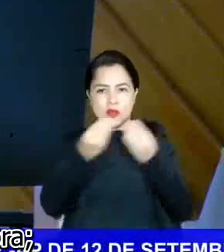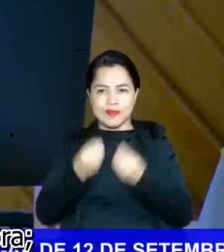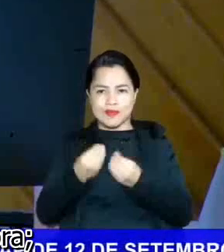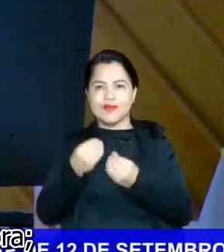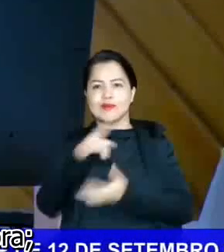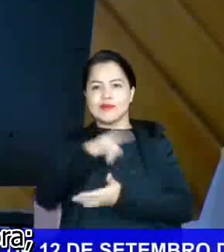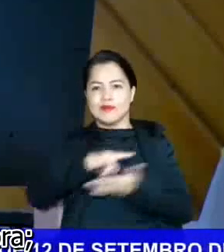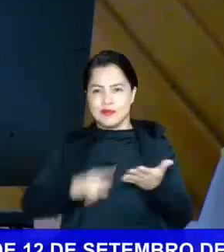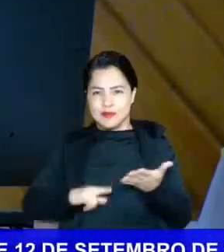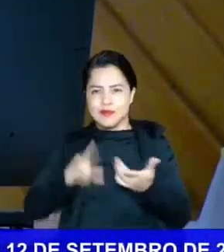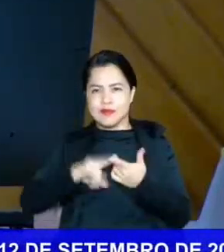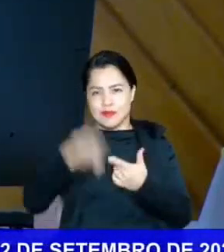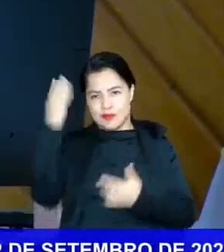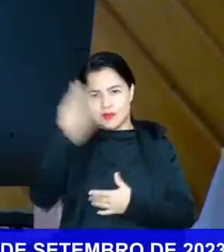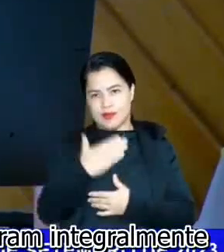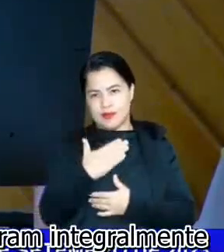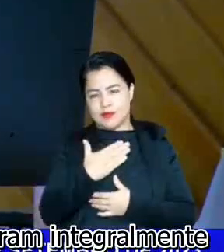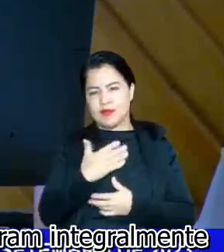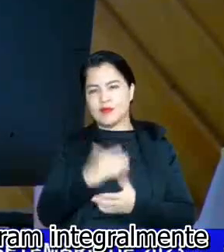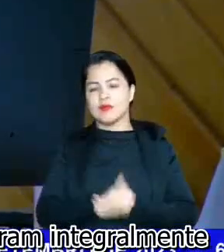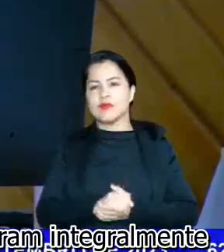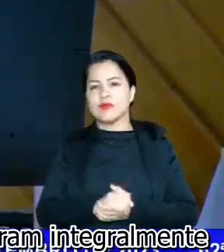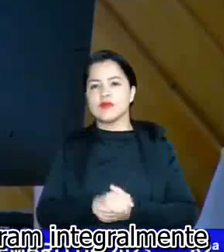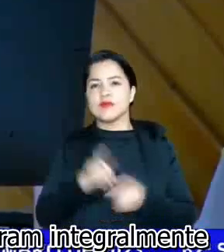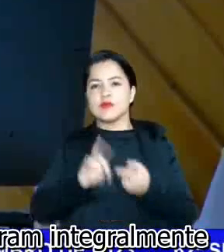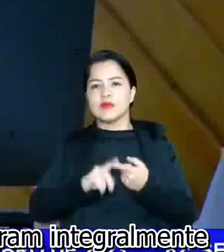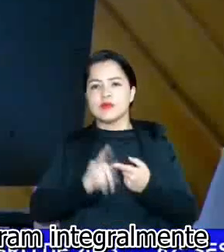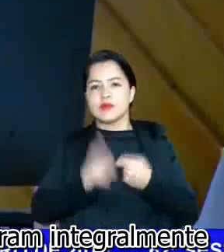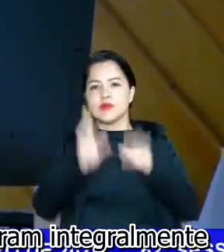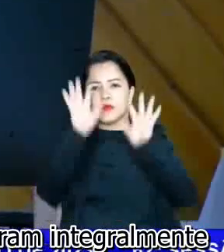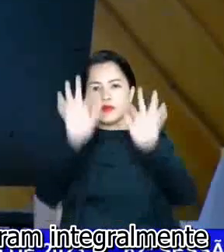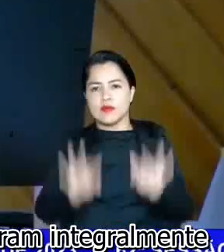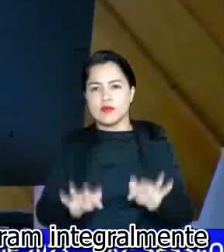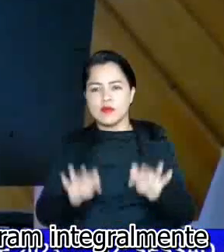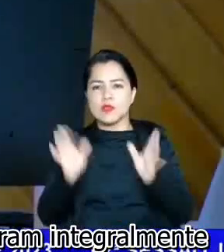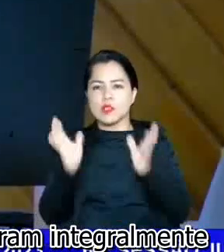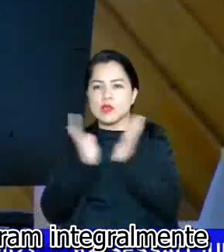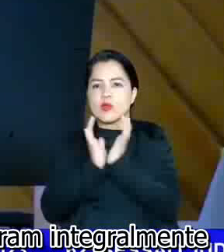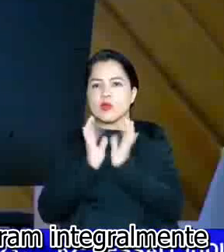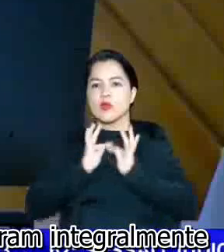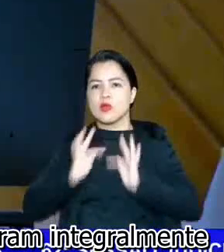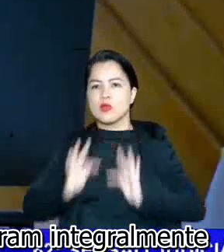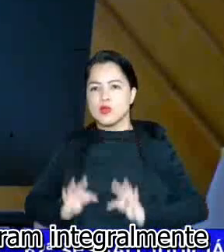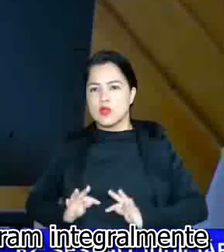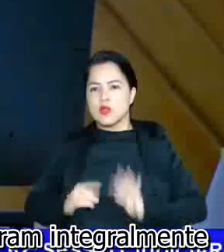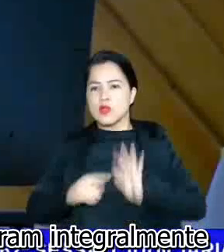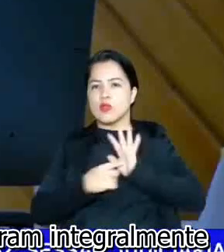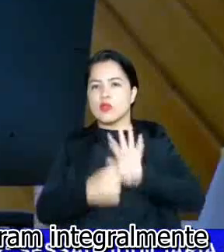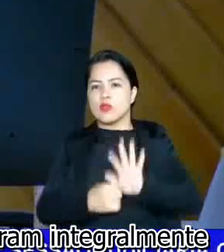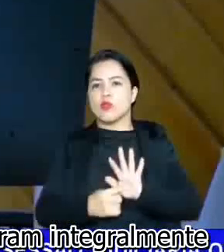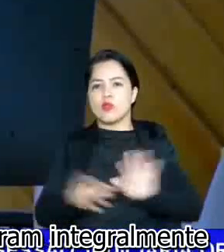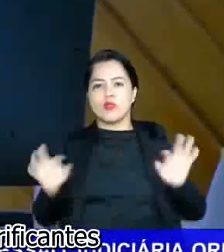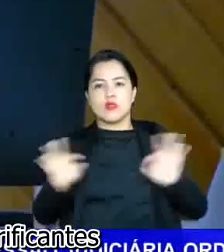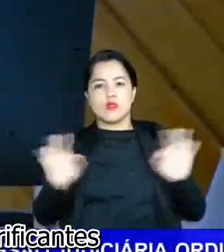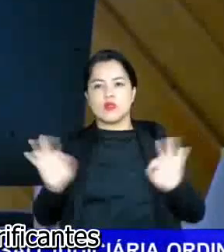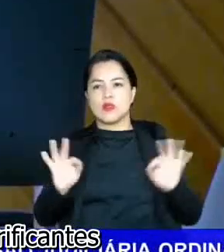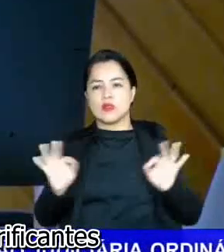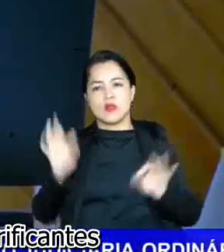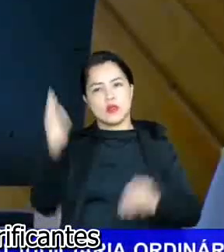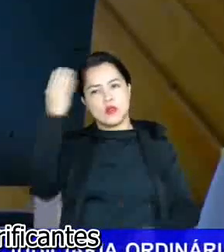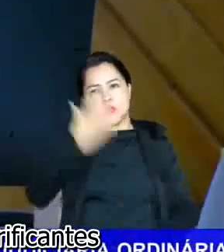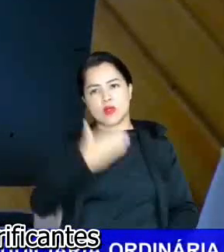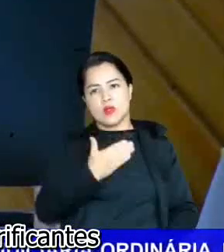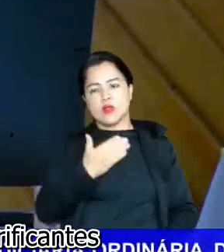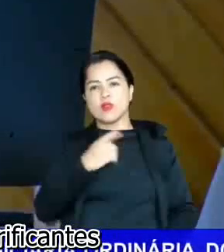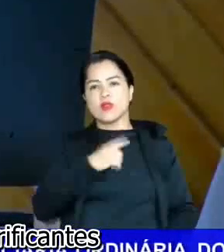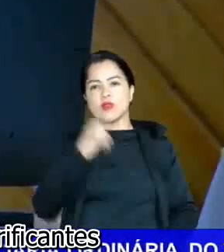de contas retificadora. Em parecer final, o órgão ministerial destacou que não restaram integralmente